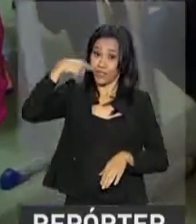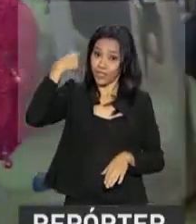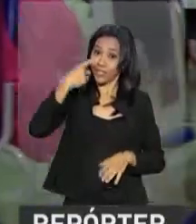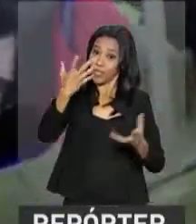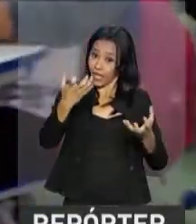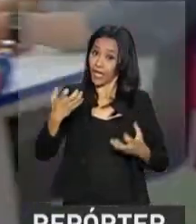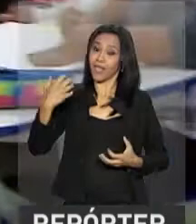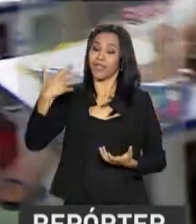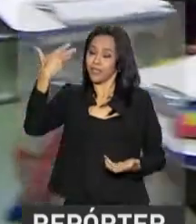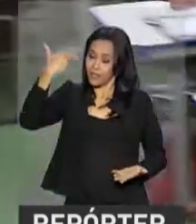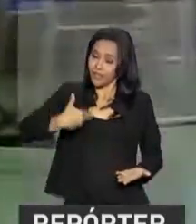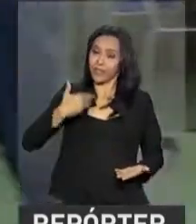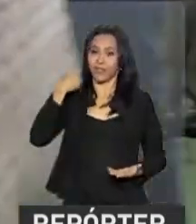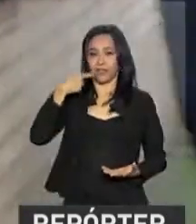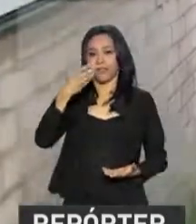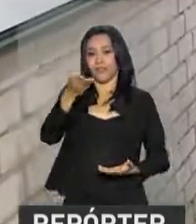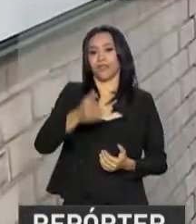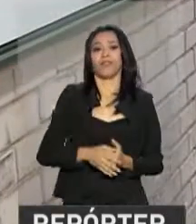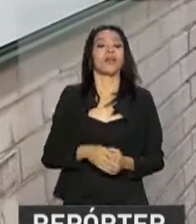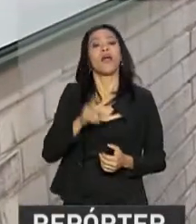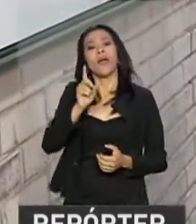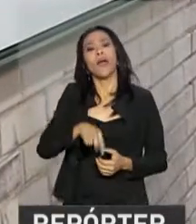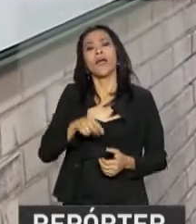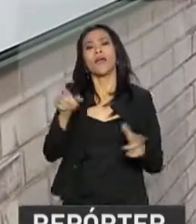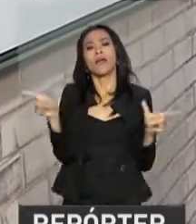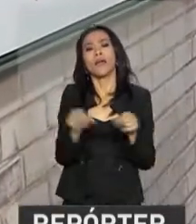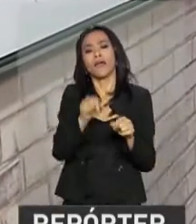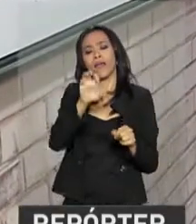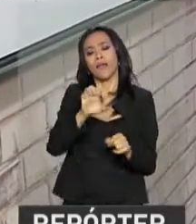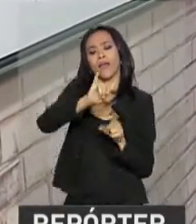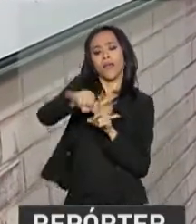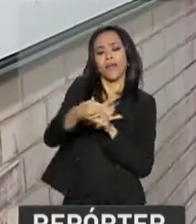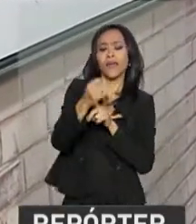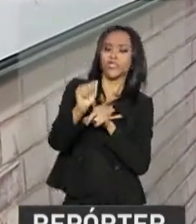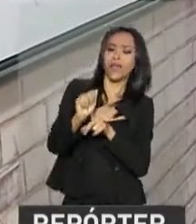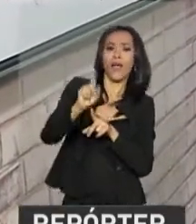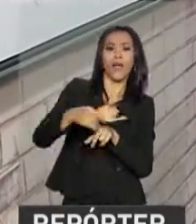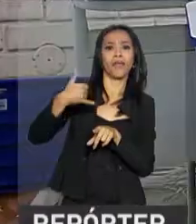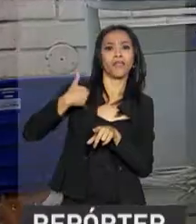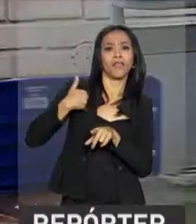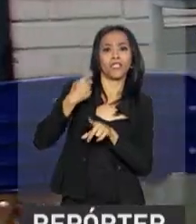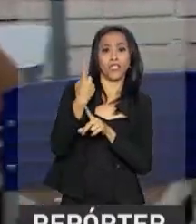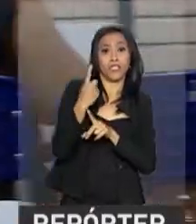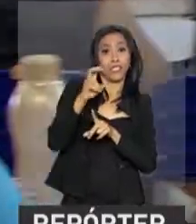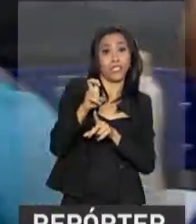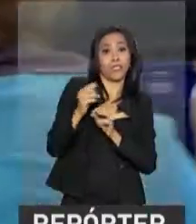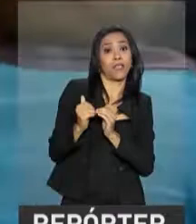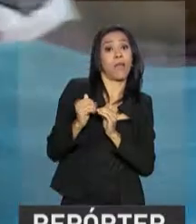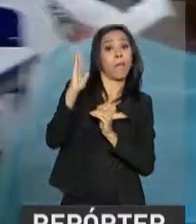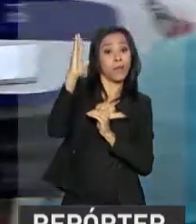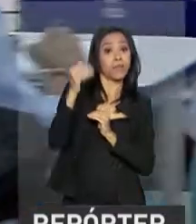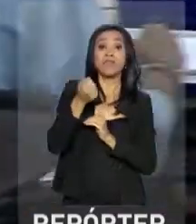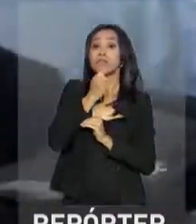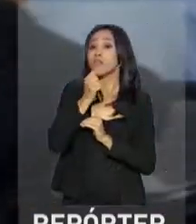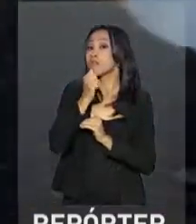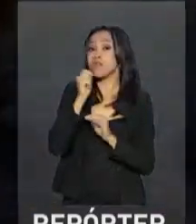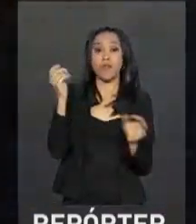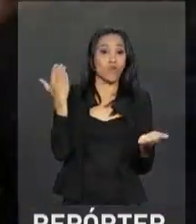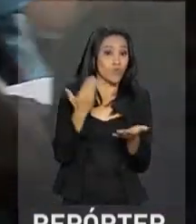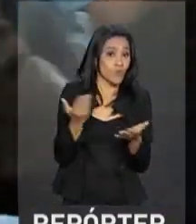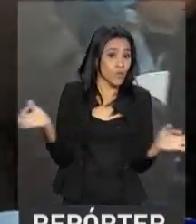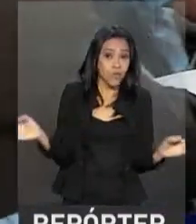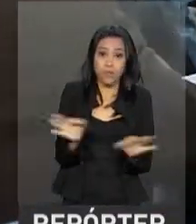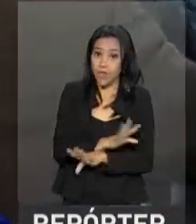de jovens e adultos é uma modalidade de ensino voltada para pessoas com 15 anos ou mais que não completaram o ensino fundamental